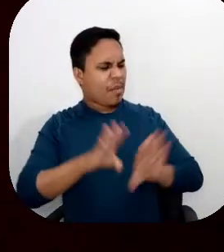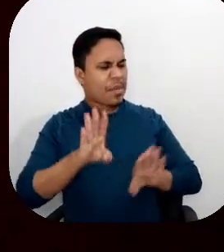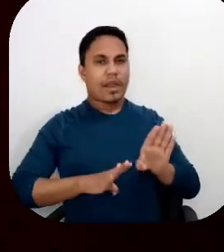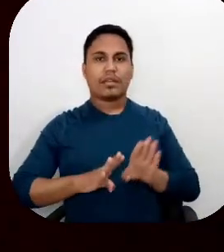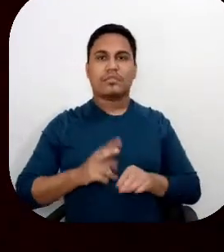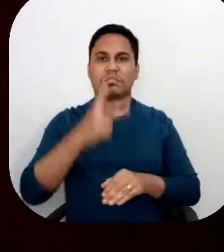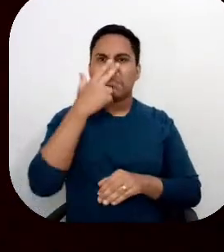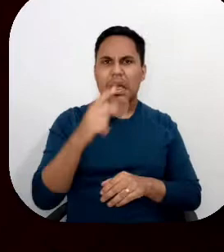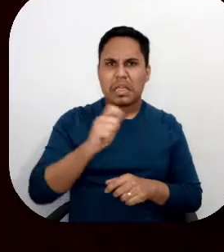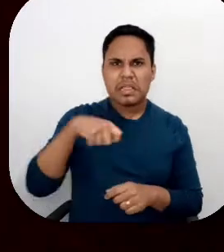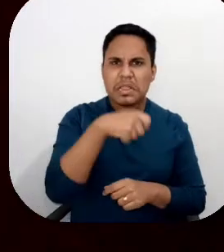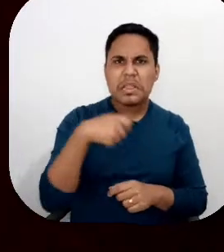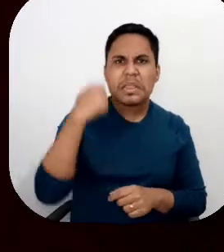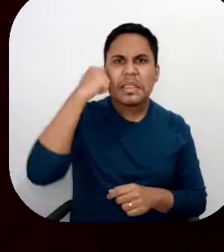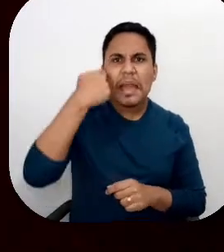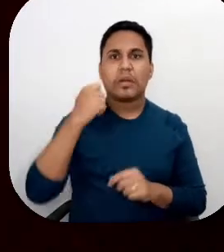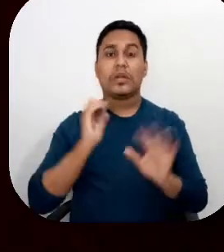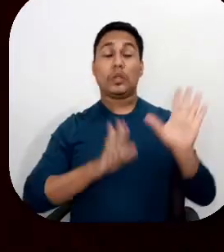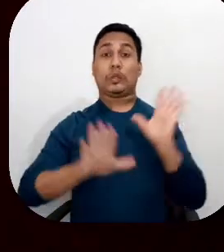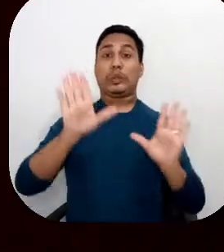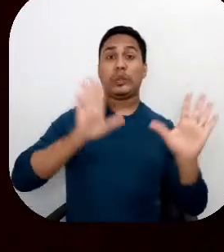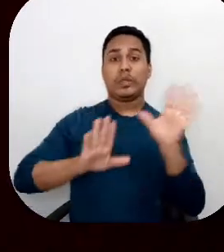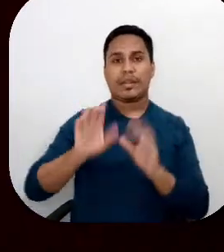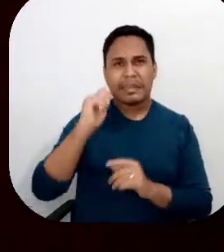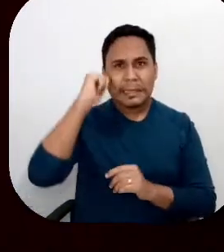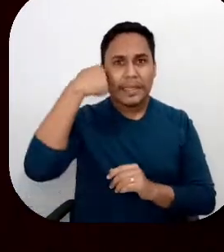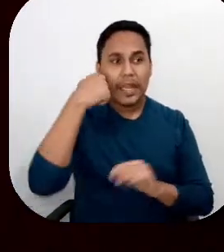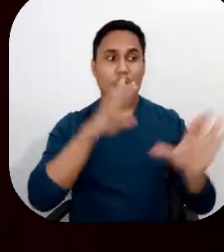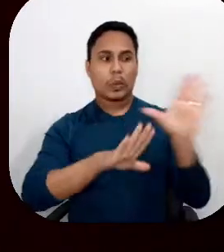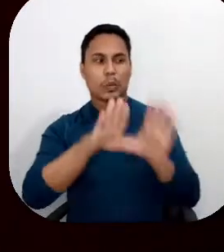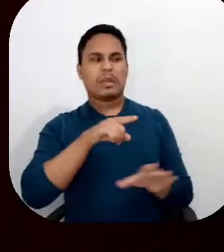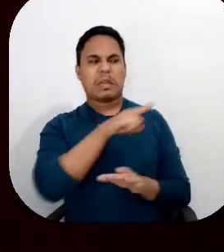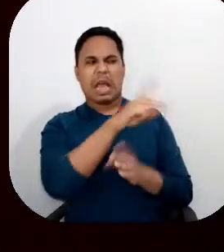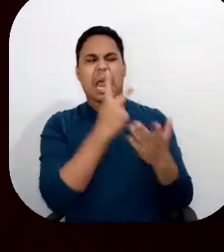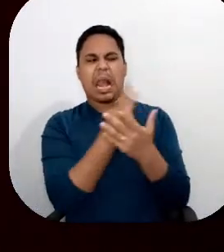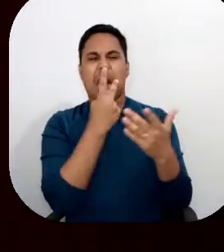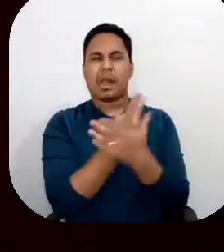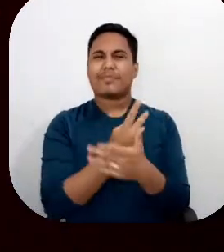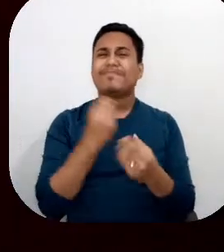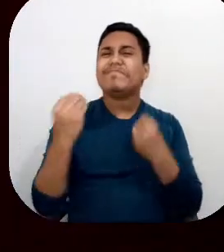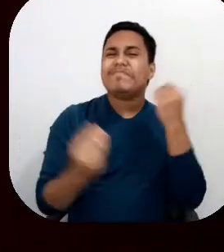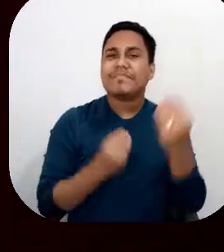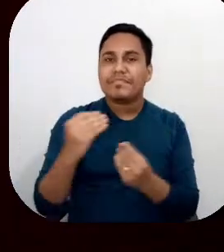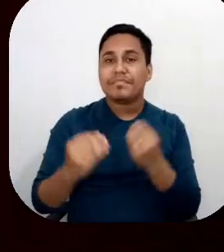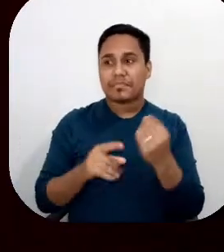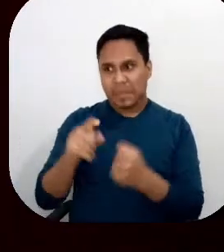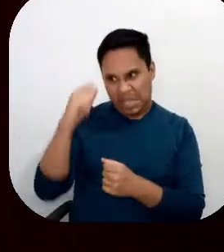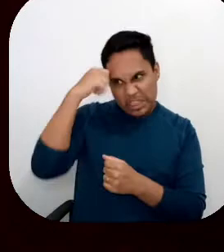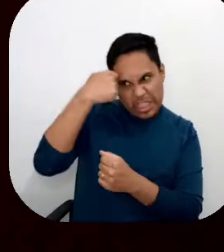Suspeito, suspeito, suspeito.